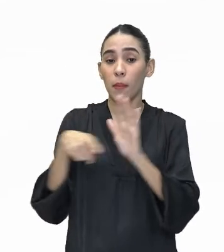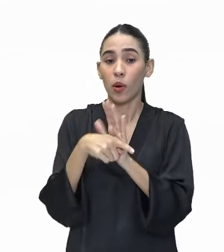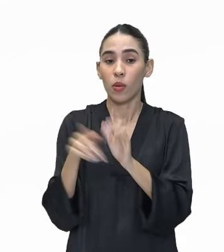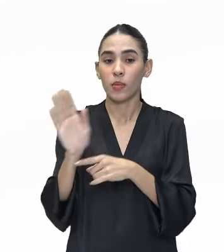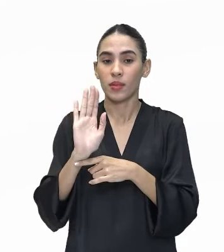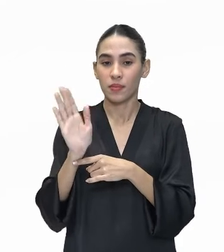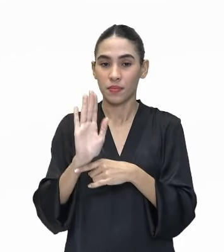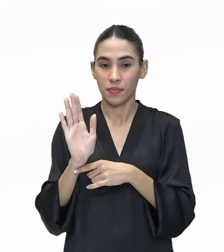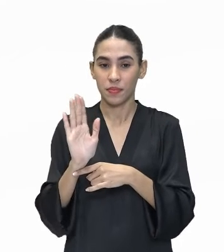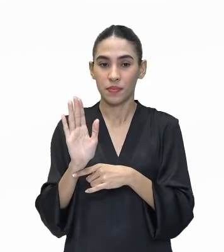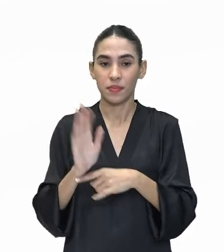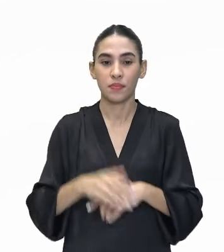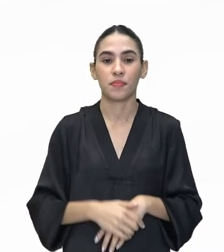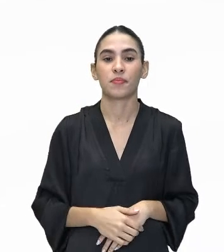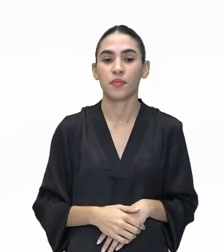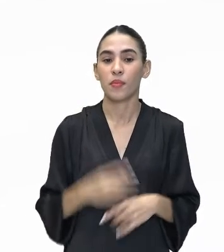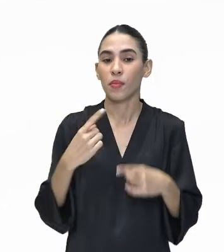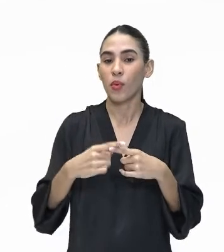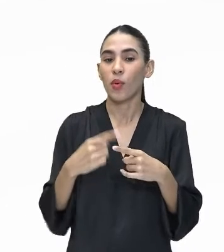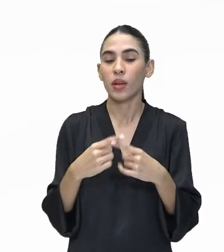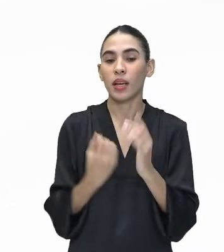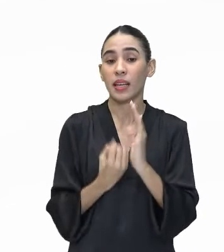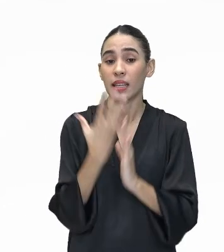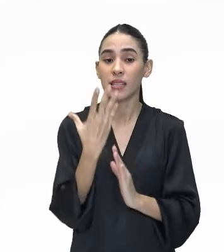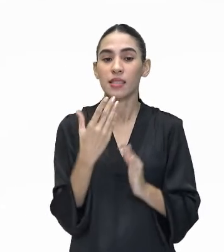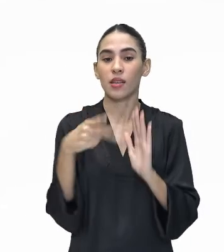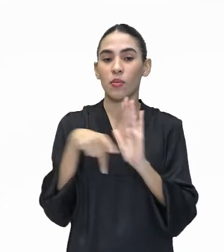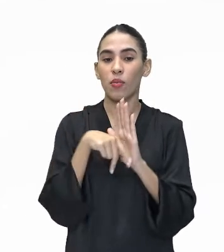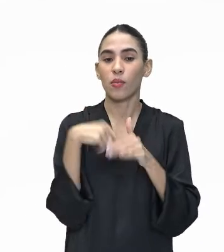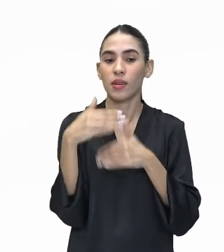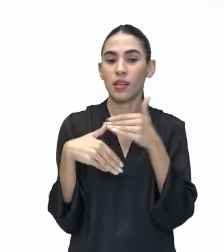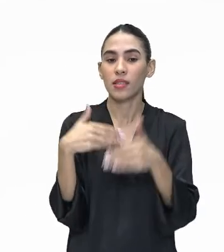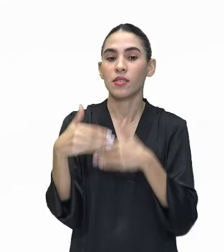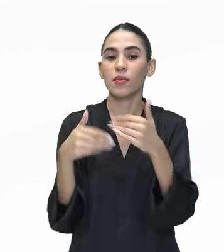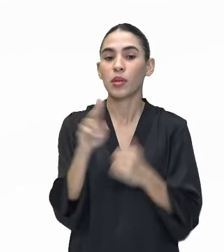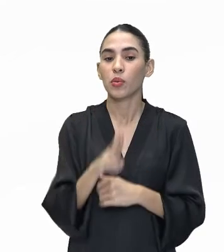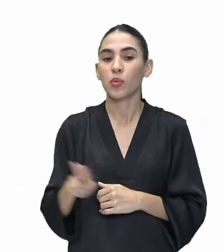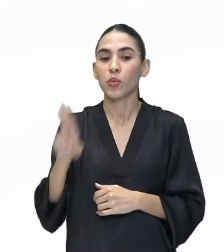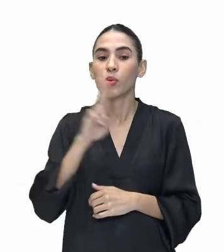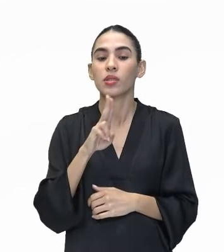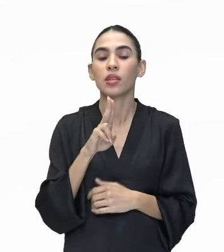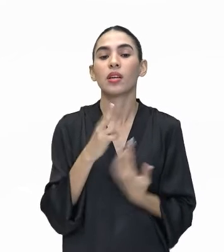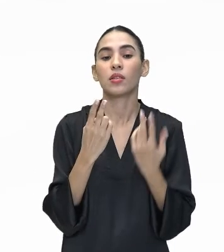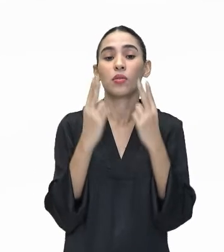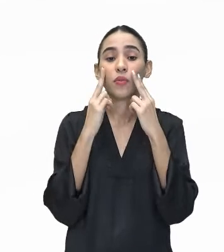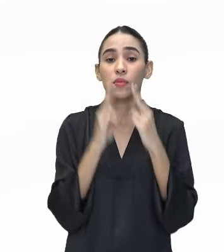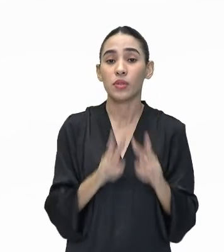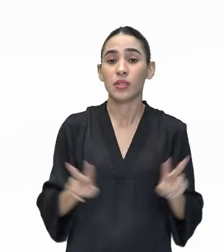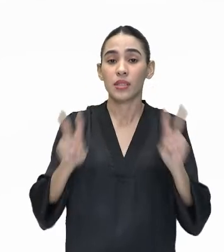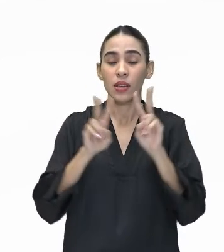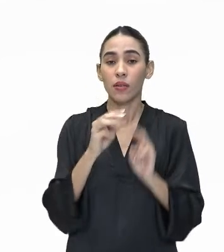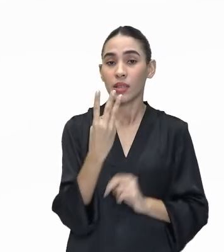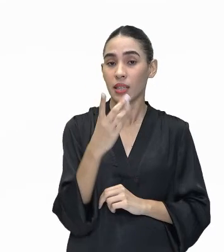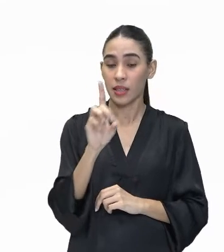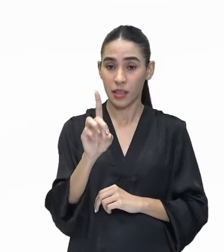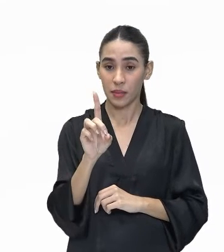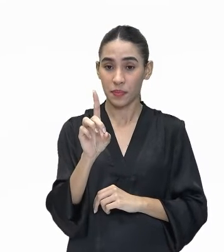tecnologia cinematográfica devido ao seu desenvolvimento com